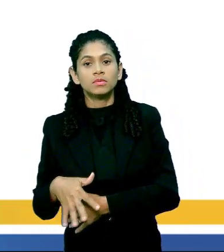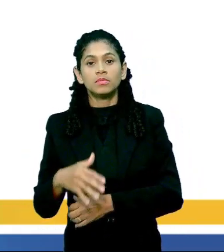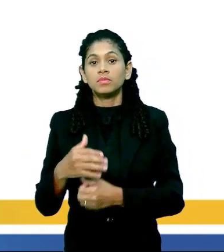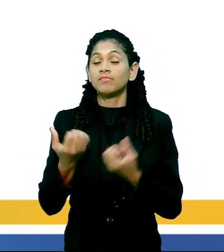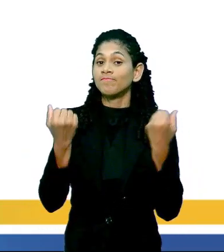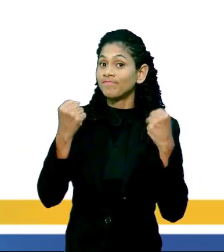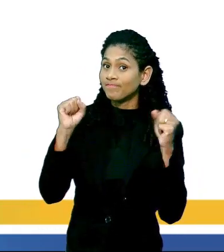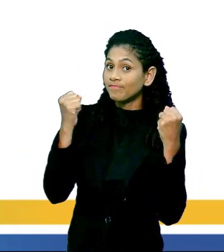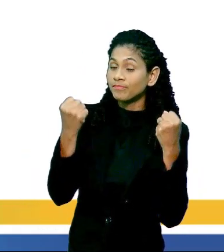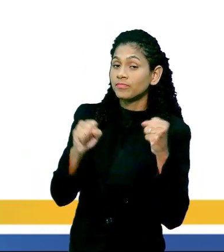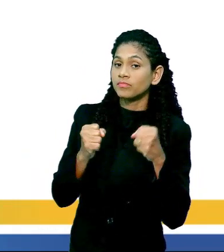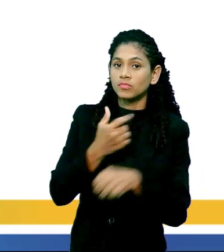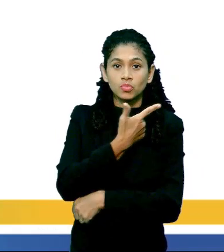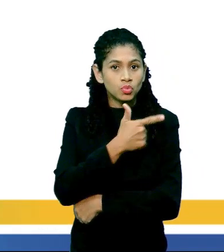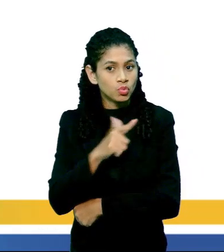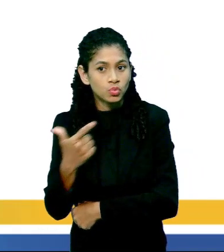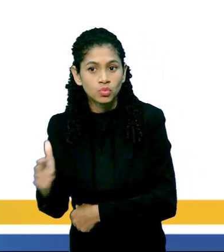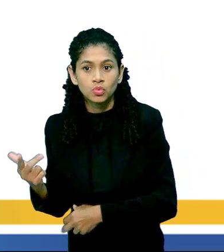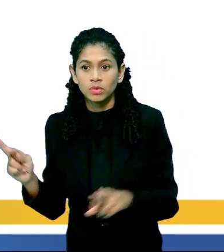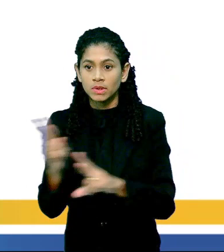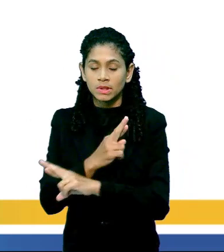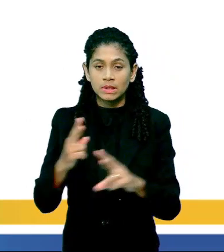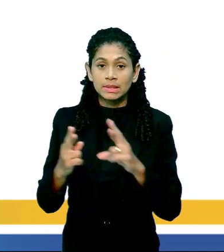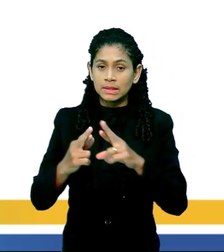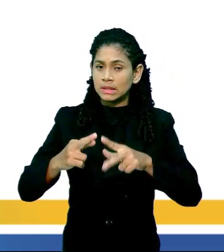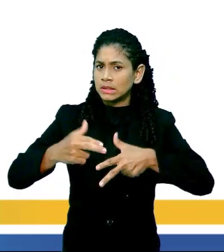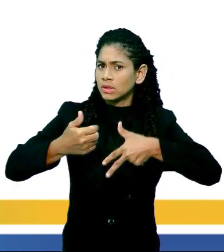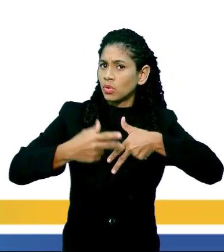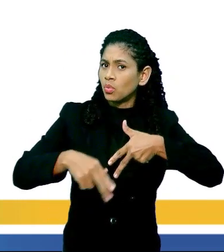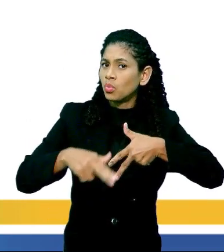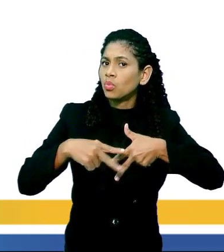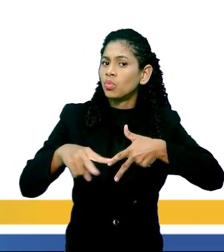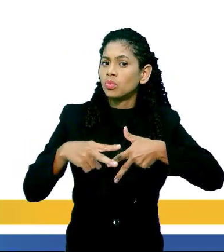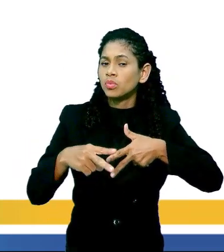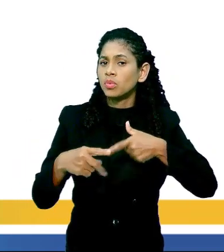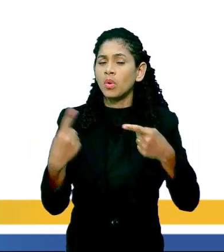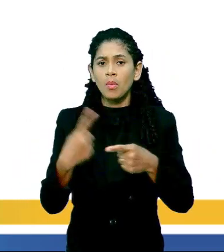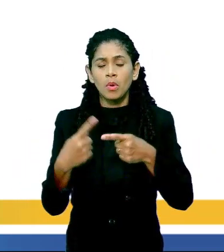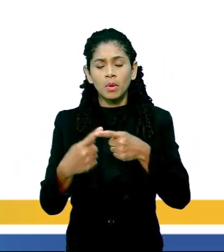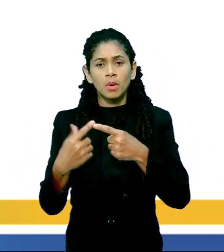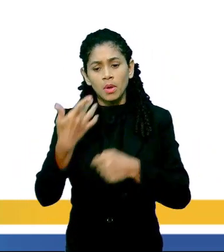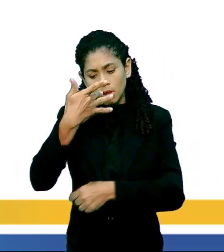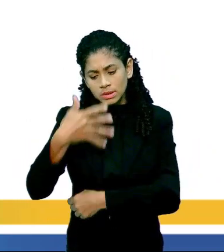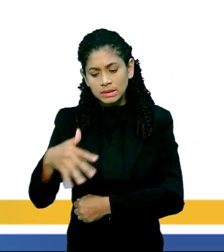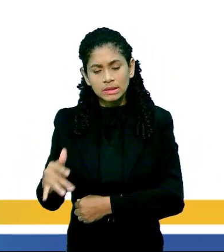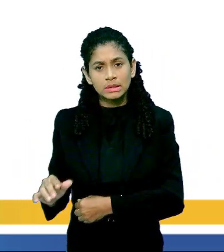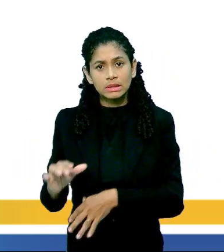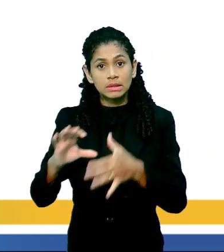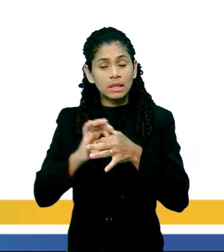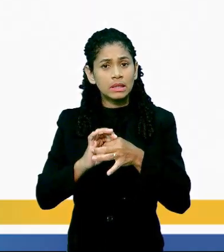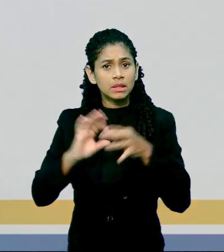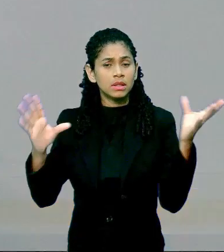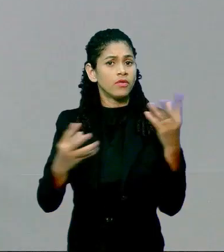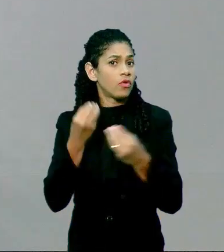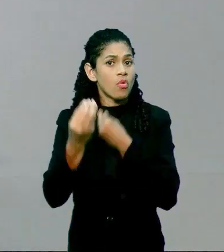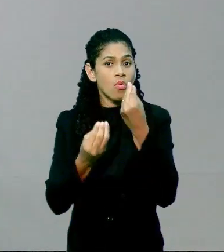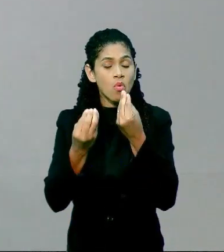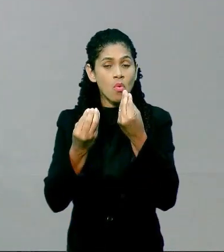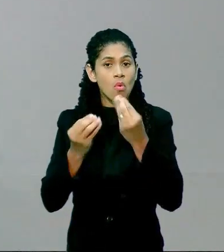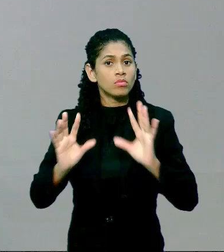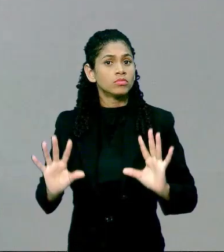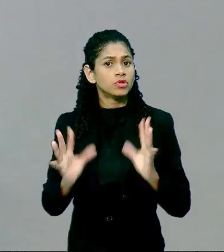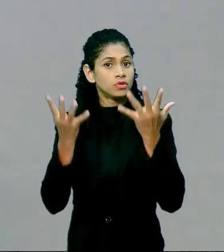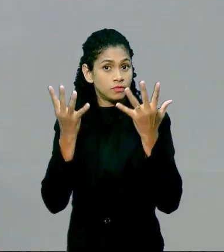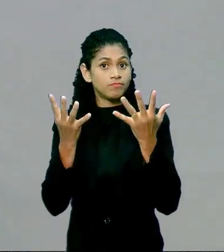que não têm relação com a questão de gênero, uma vez que as crianças devem ser livres para escolher como se divertir.